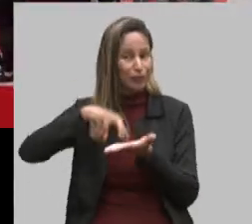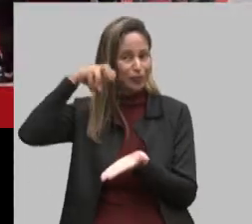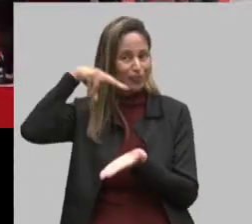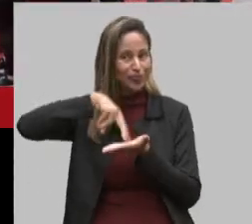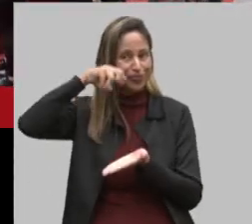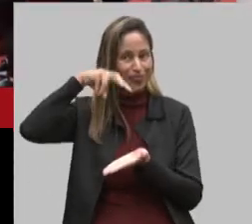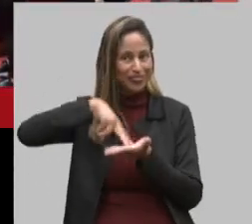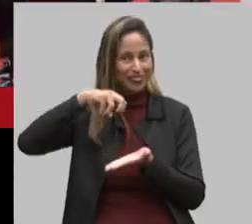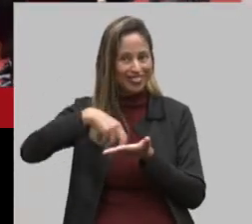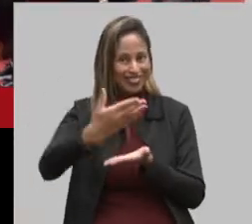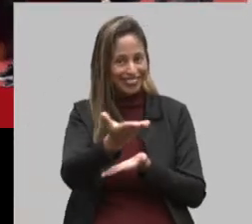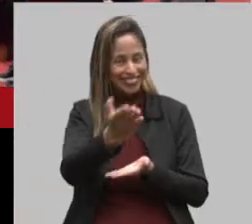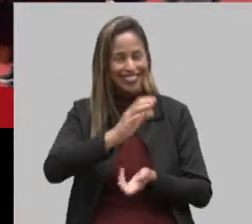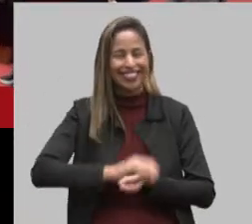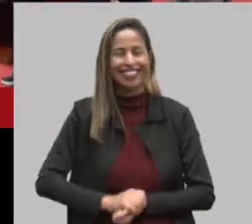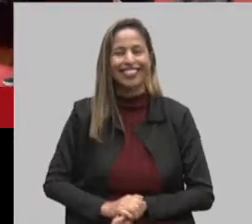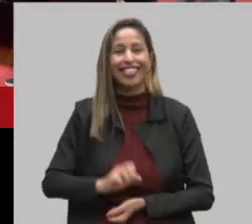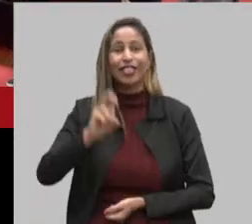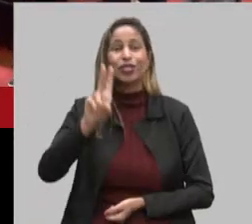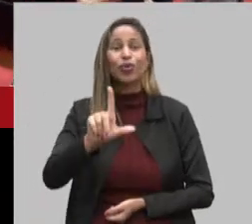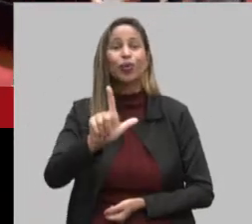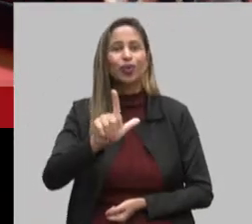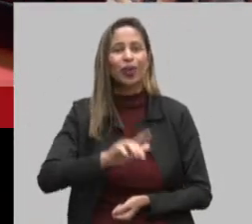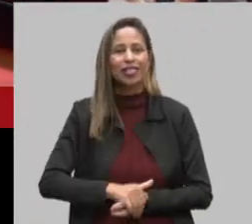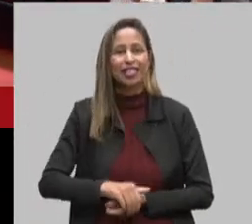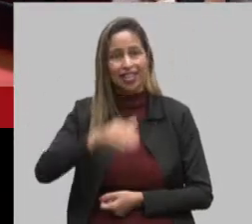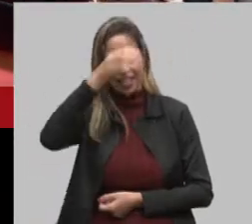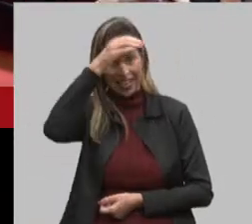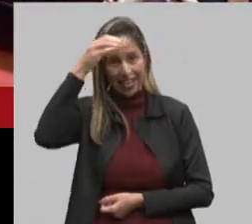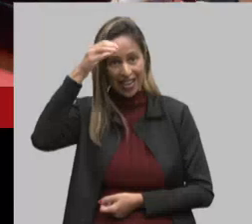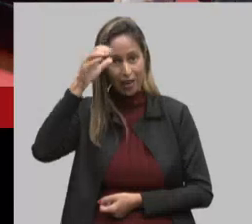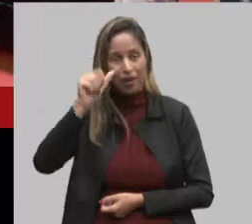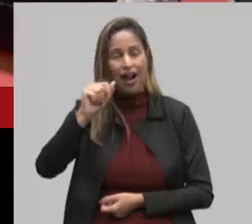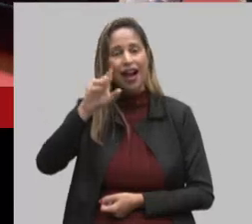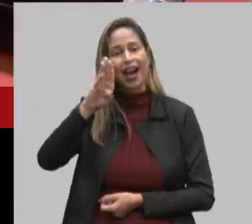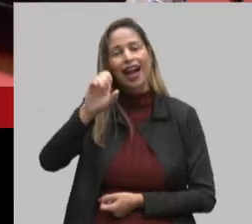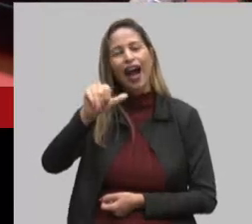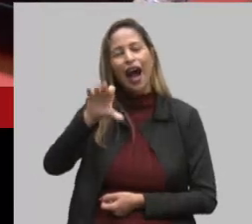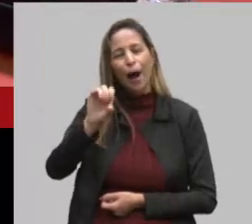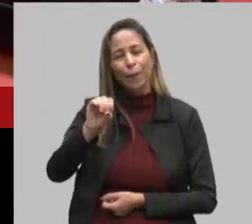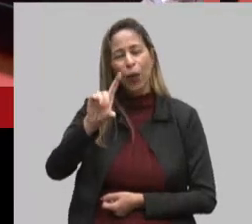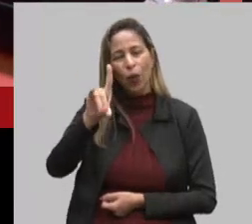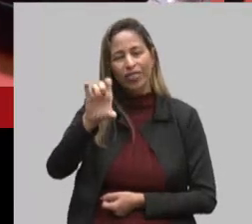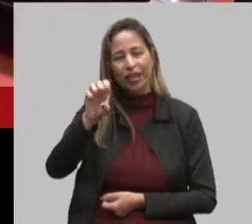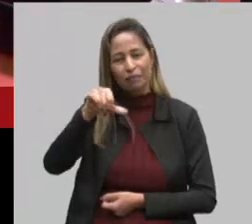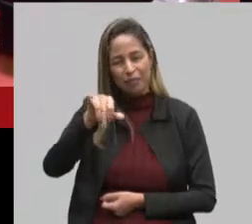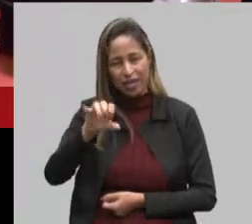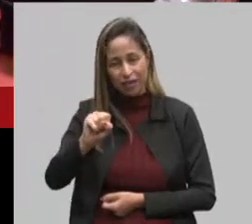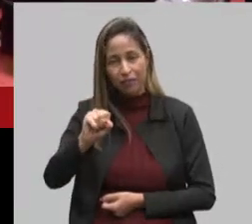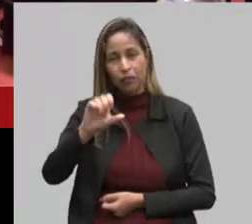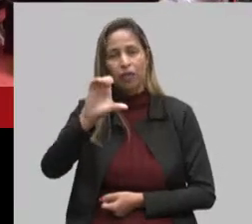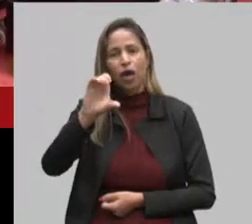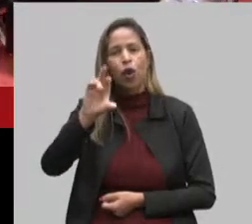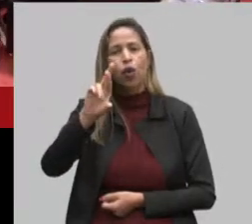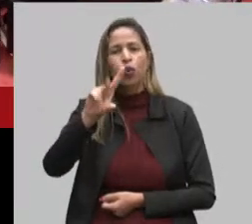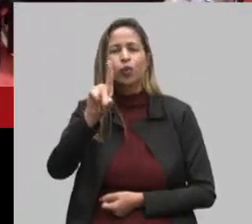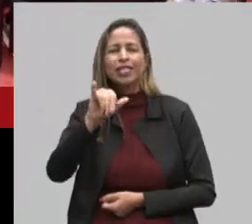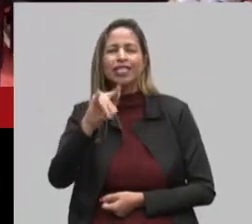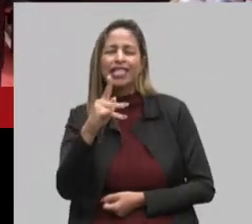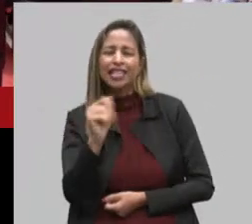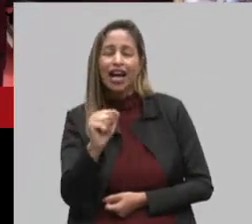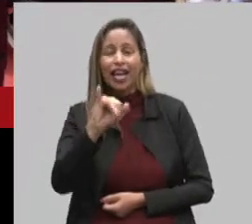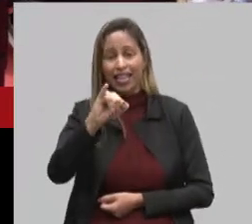integram Polo Sul 2 também a Câmara Municipal de caro de min Conceição do Rio Verde cruzilia Itajubá